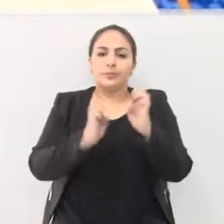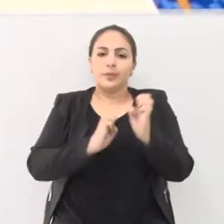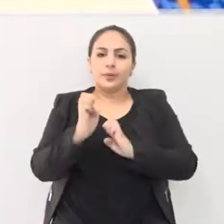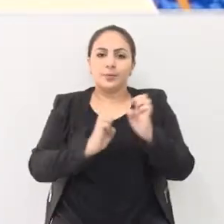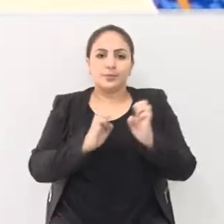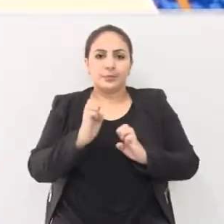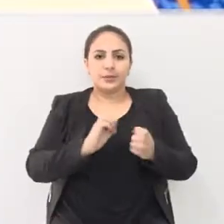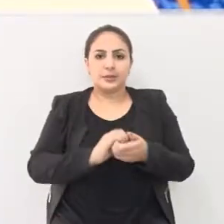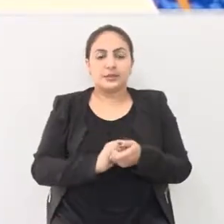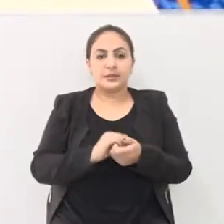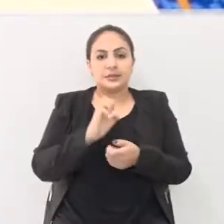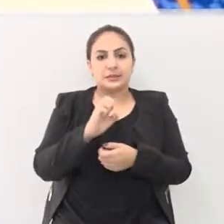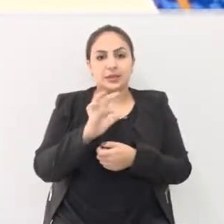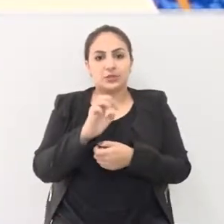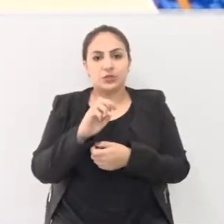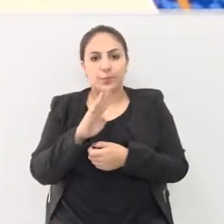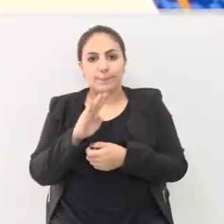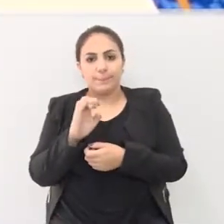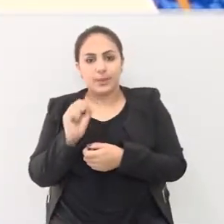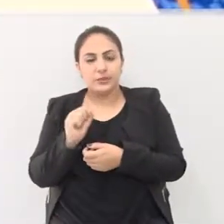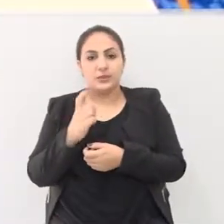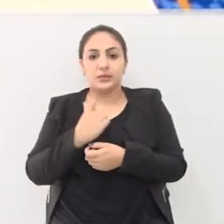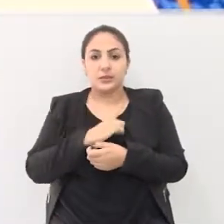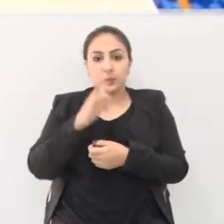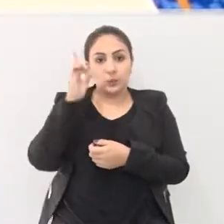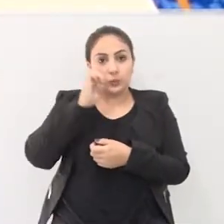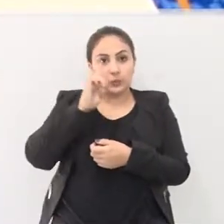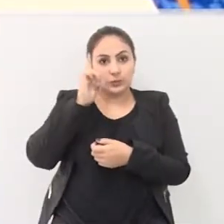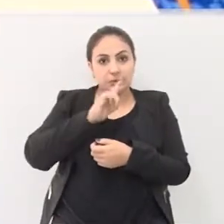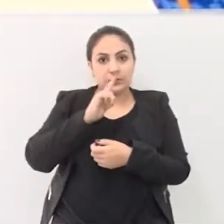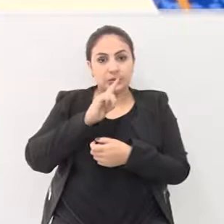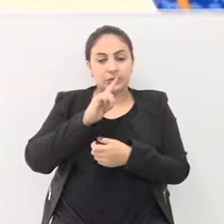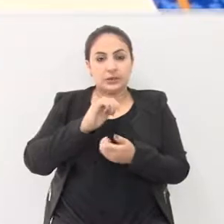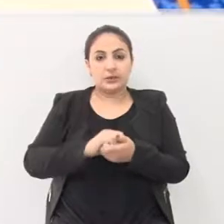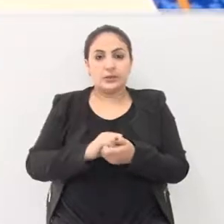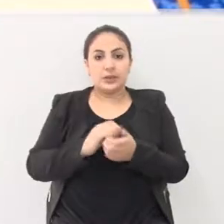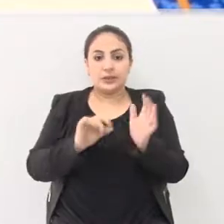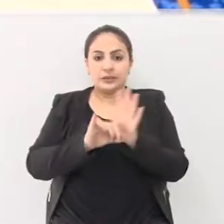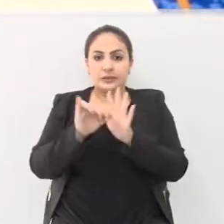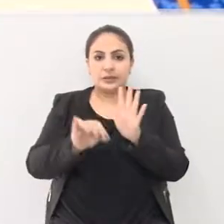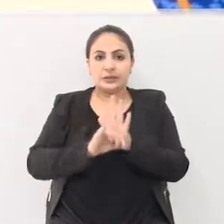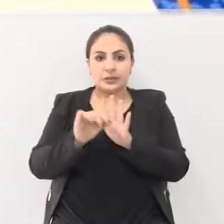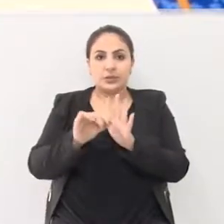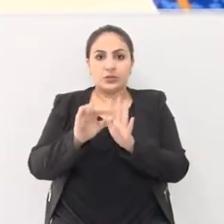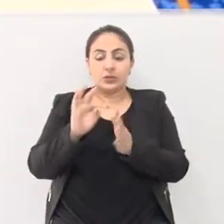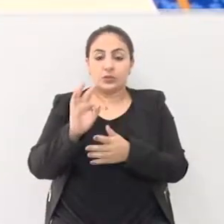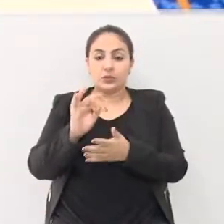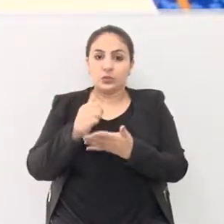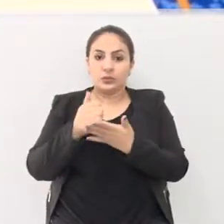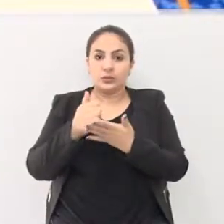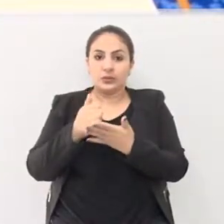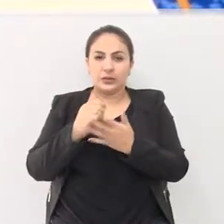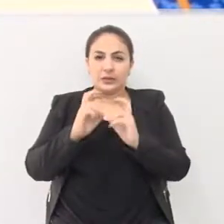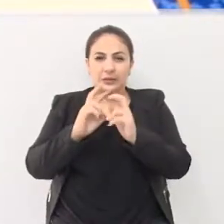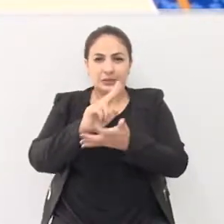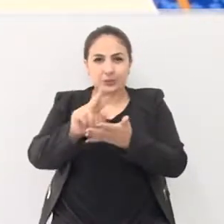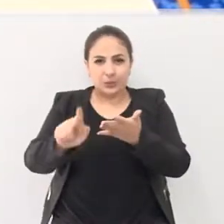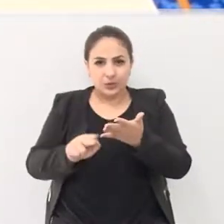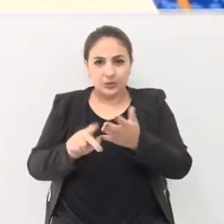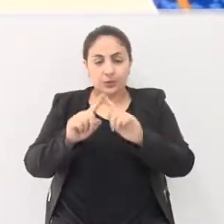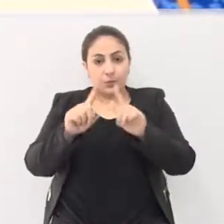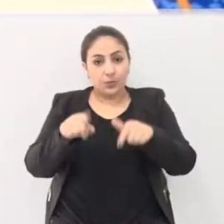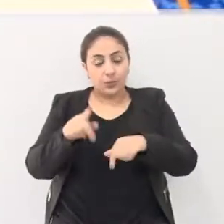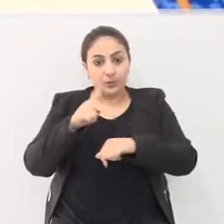A empresa Estádio Bus é a vencedora da licitação do transporte público de Passo Fundo. O contrato, que dará